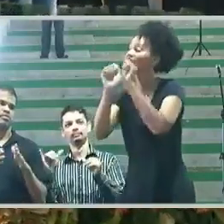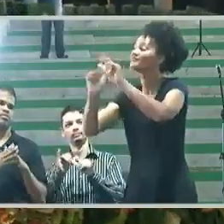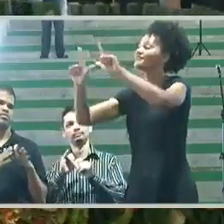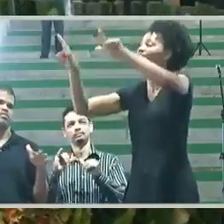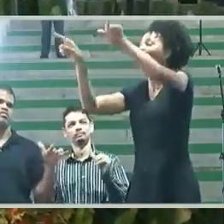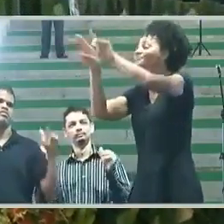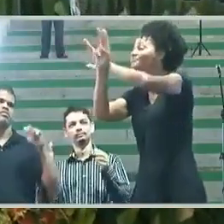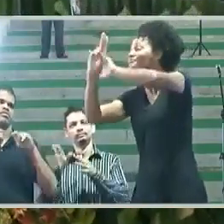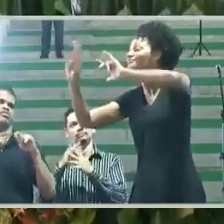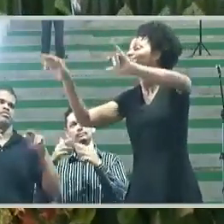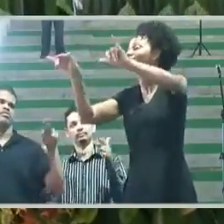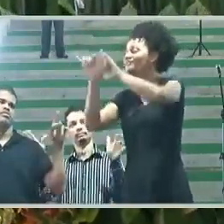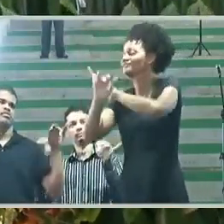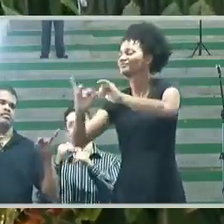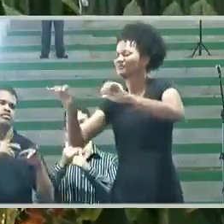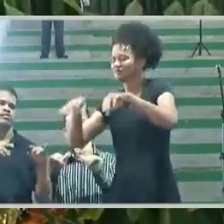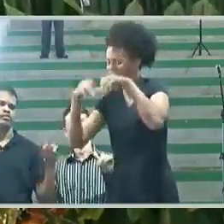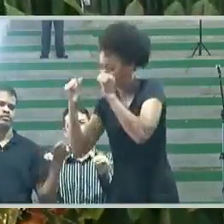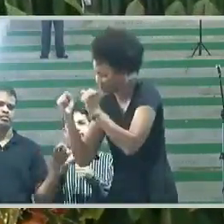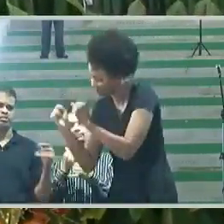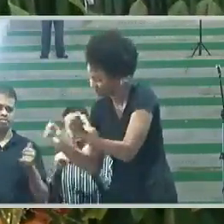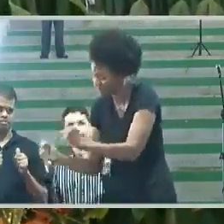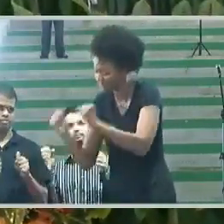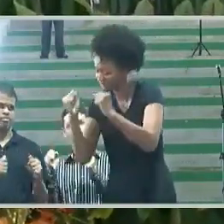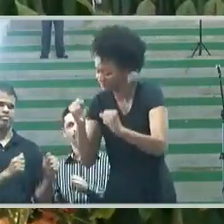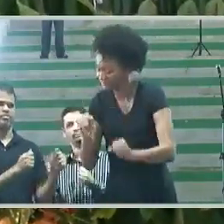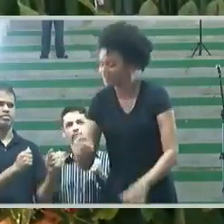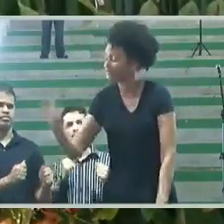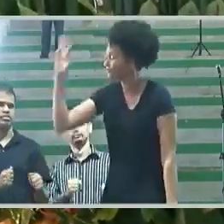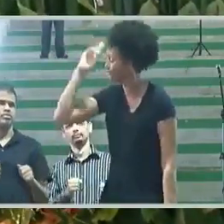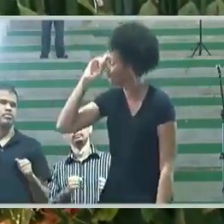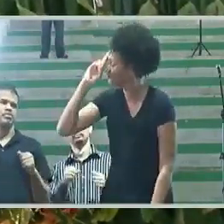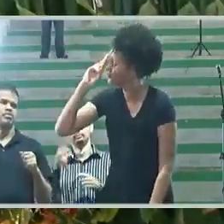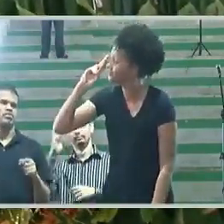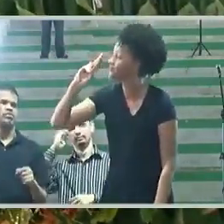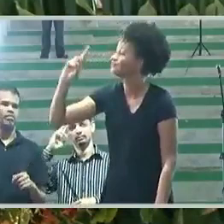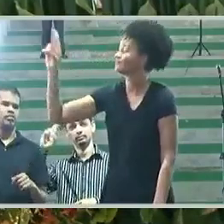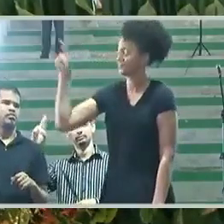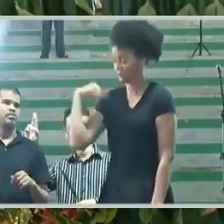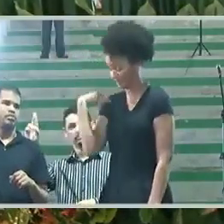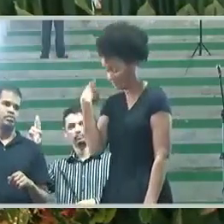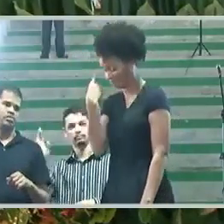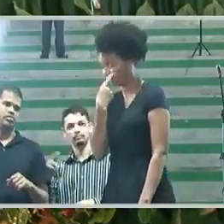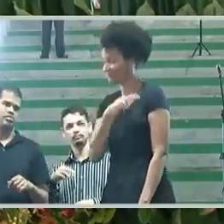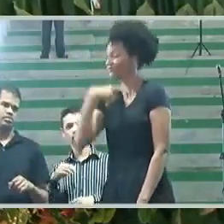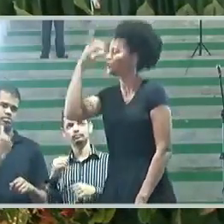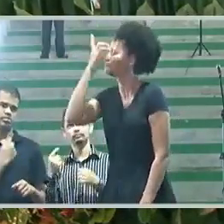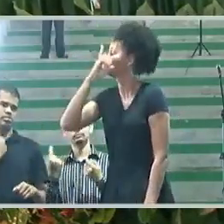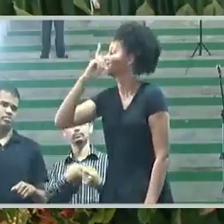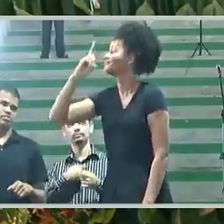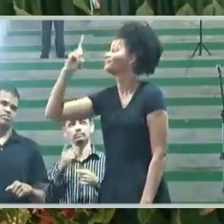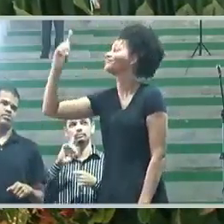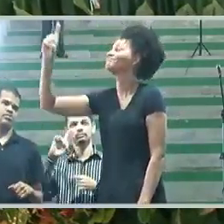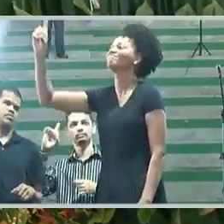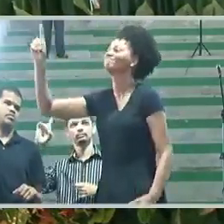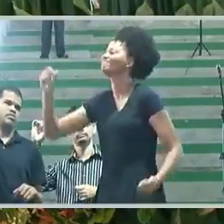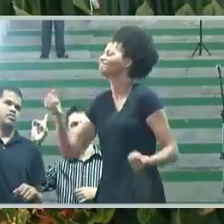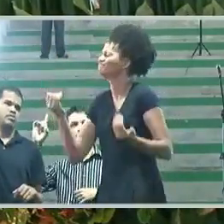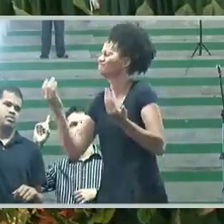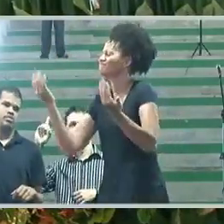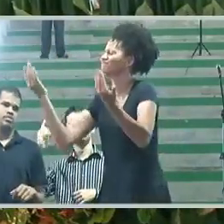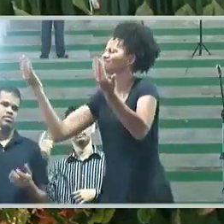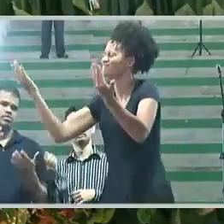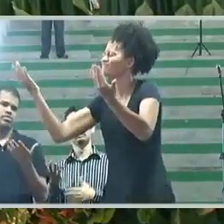Você é capaz de fazer melhor que isso. Aumenta o som, vai. Cadê a galeria? Enquanto eles cantam,